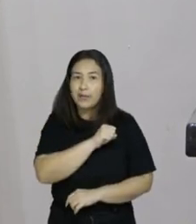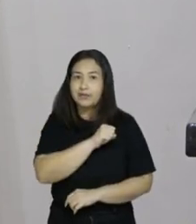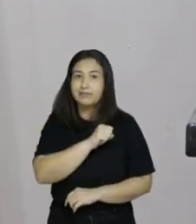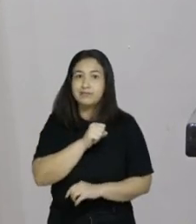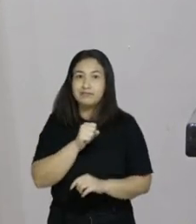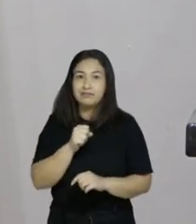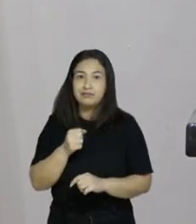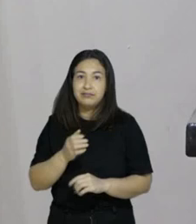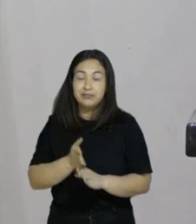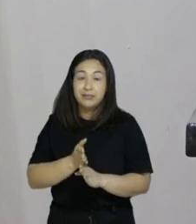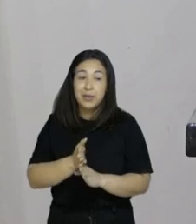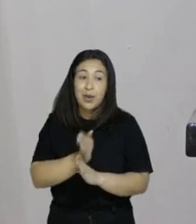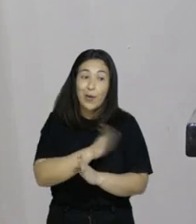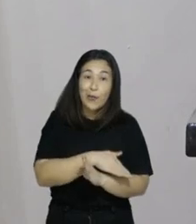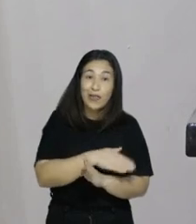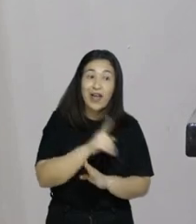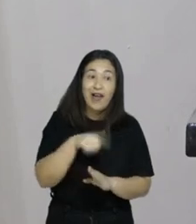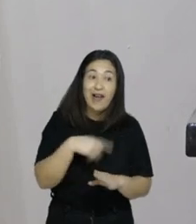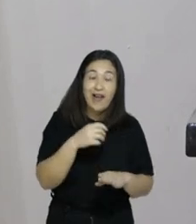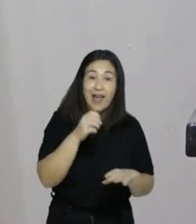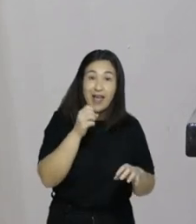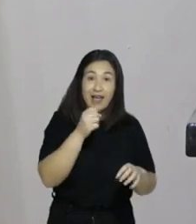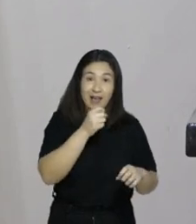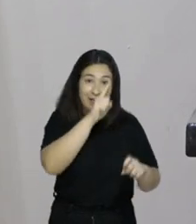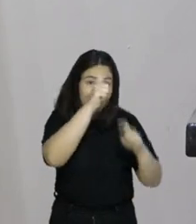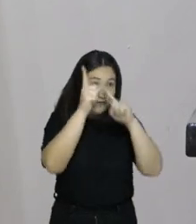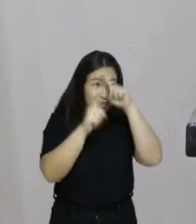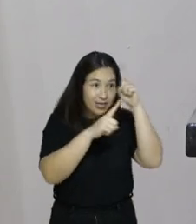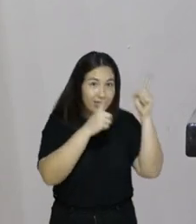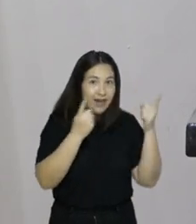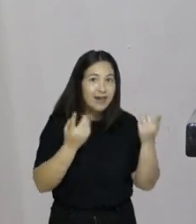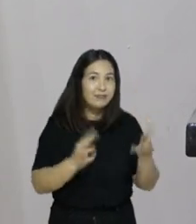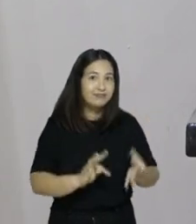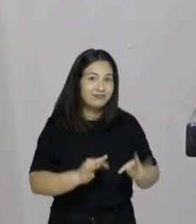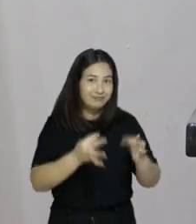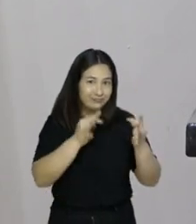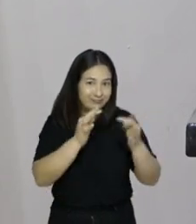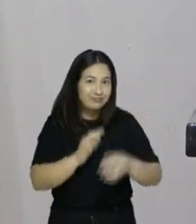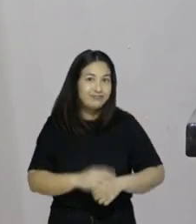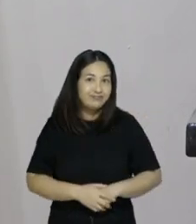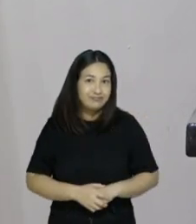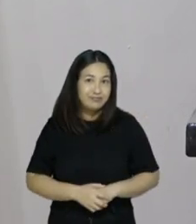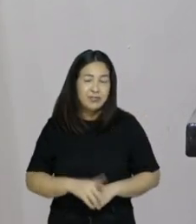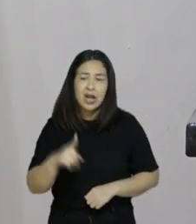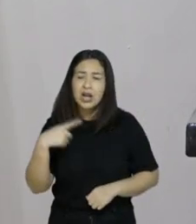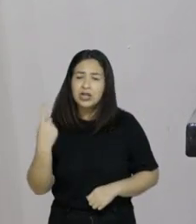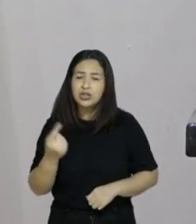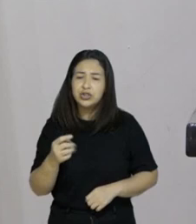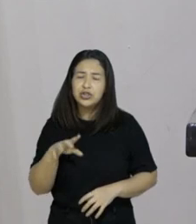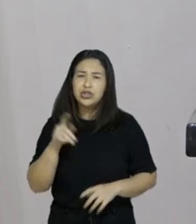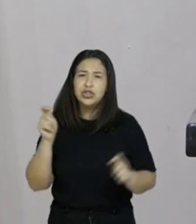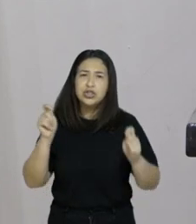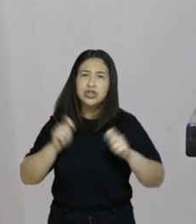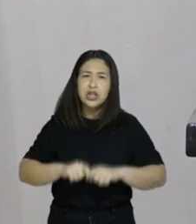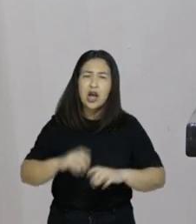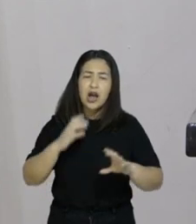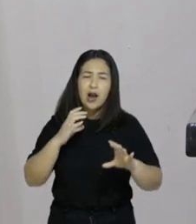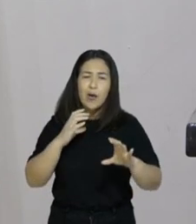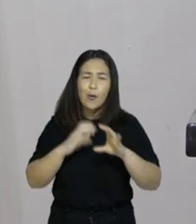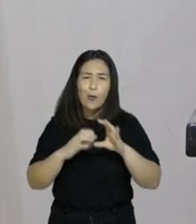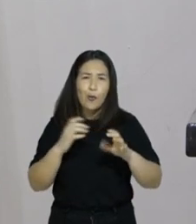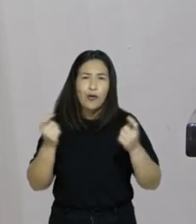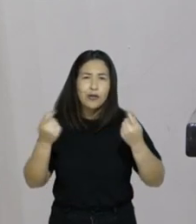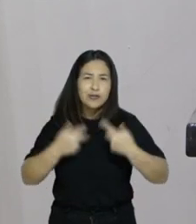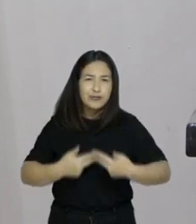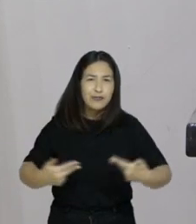é criá-la. Nós que somos desta geração ultraconectada, sabemos como é